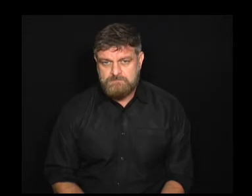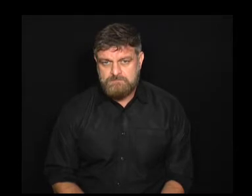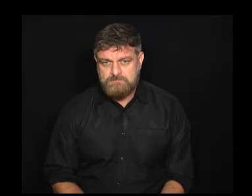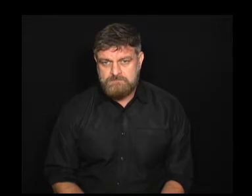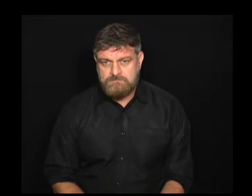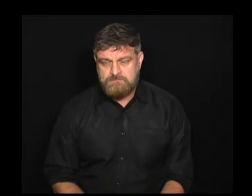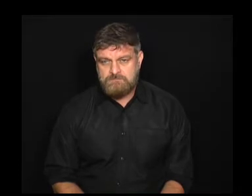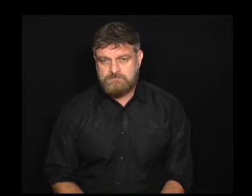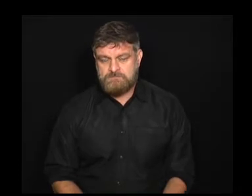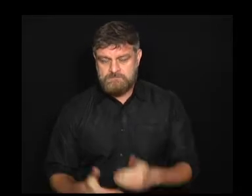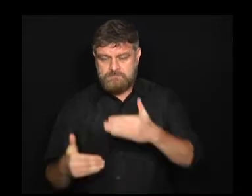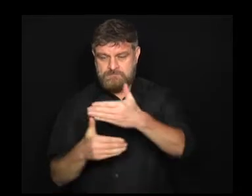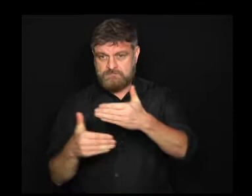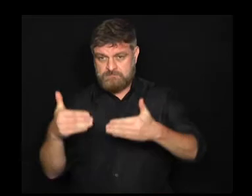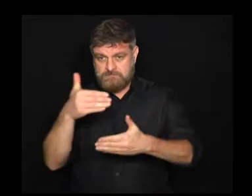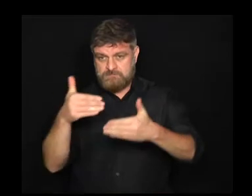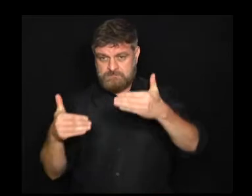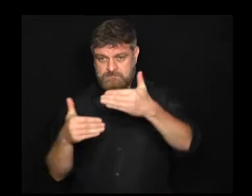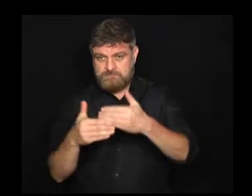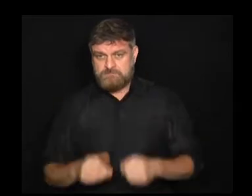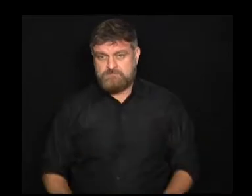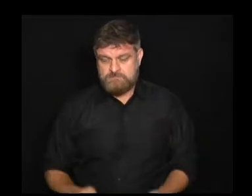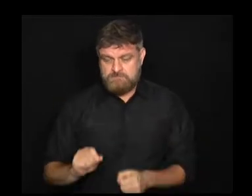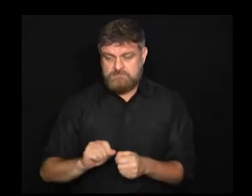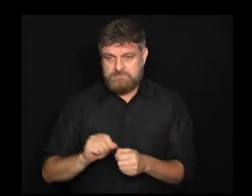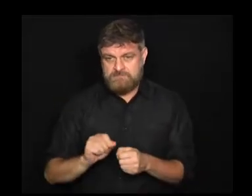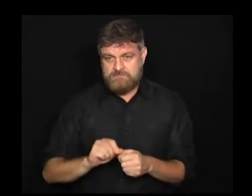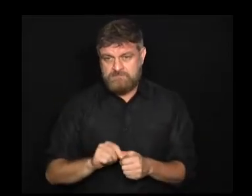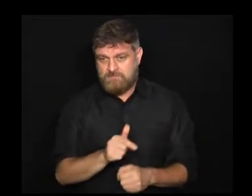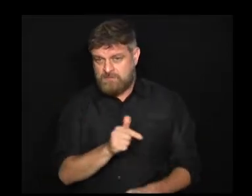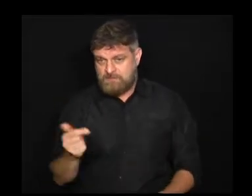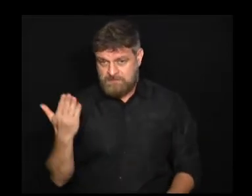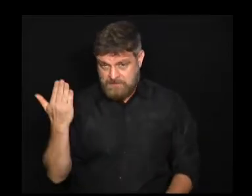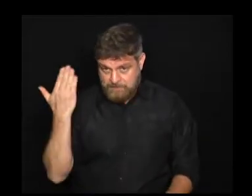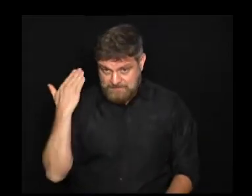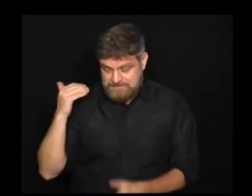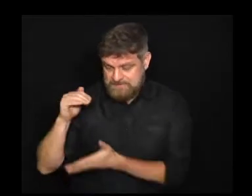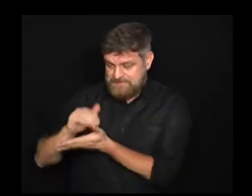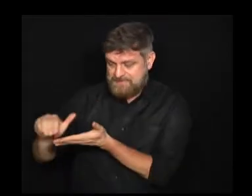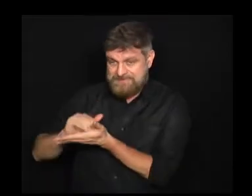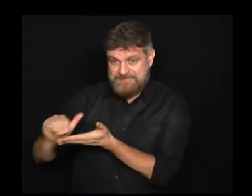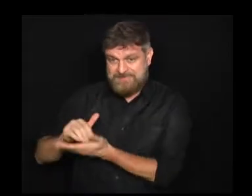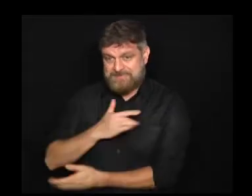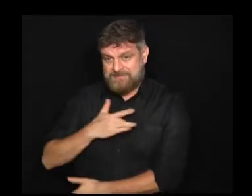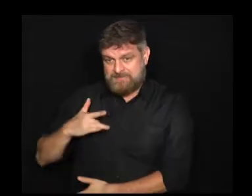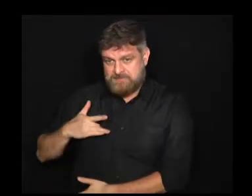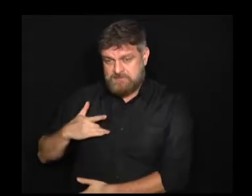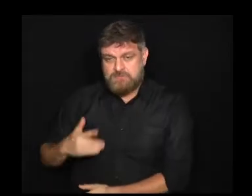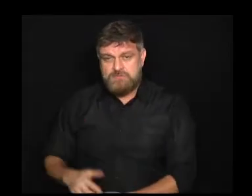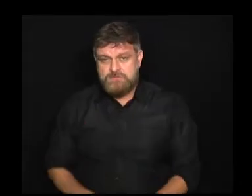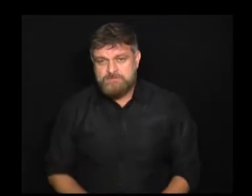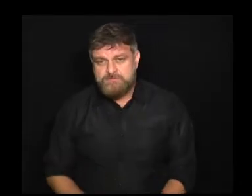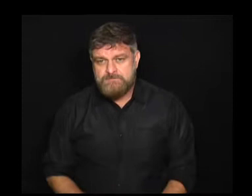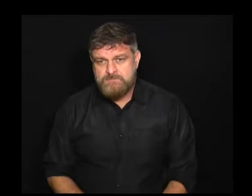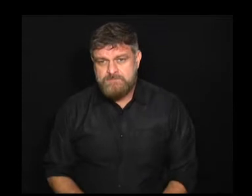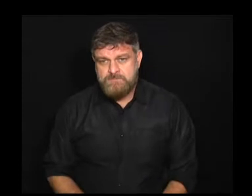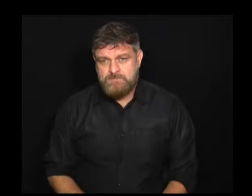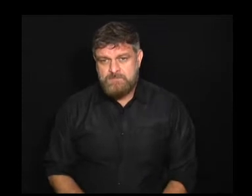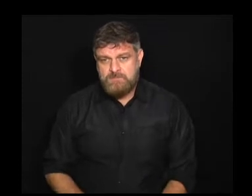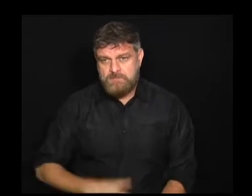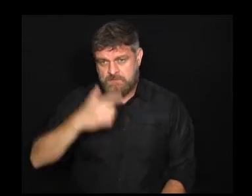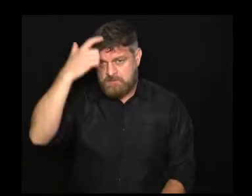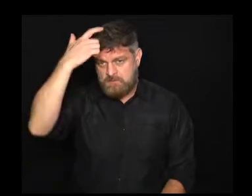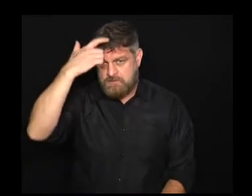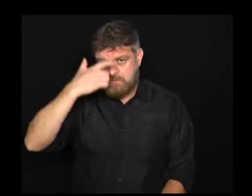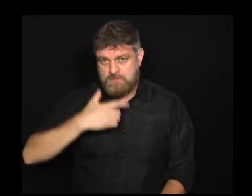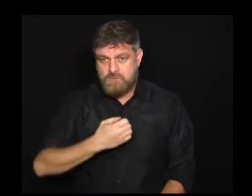Essa apresentação foi feita na semana passada na secretaria e a